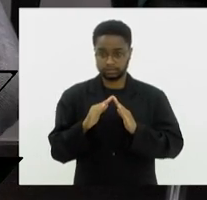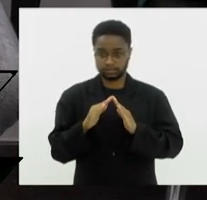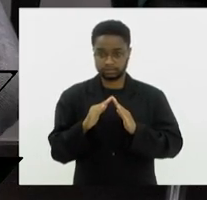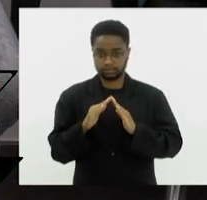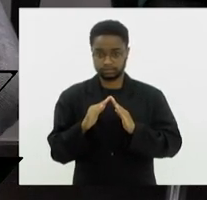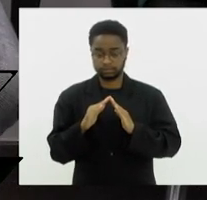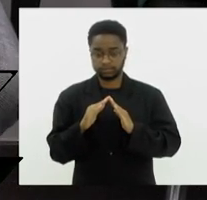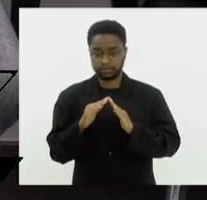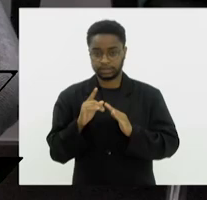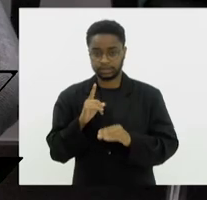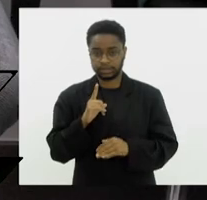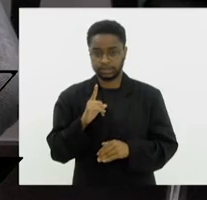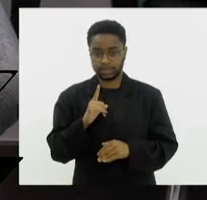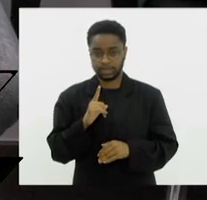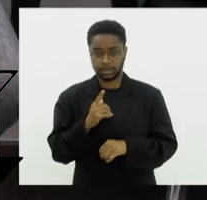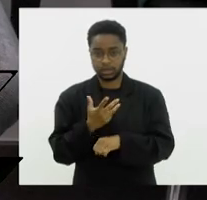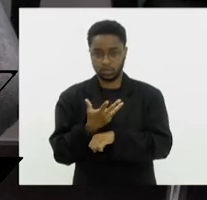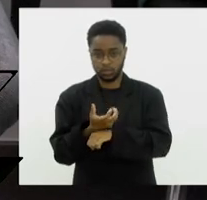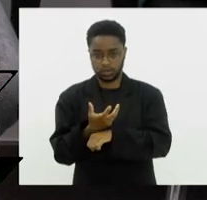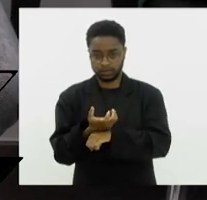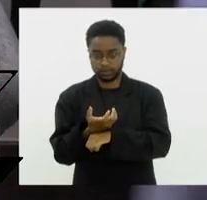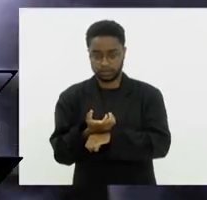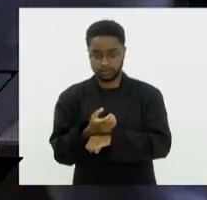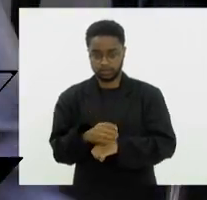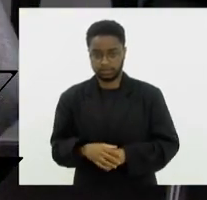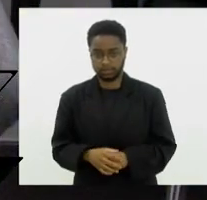aquele receptor de Wi-Fi,